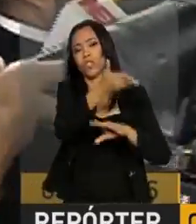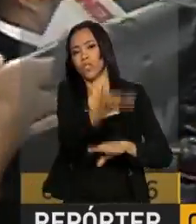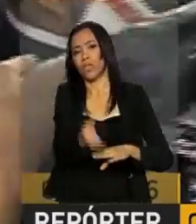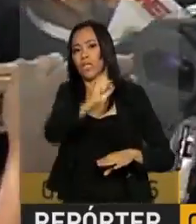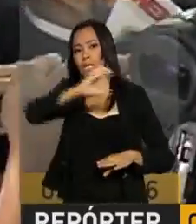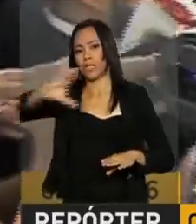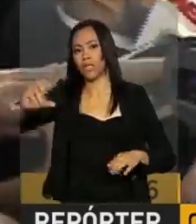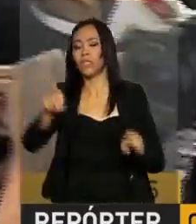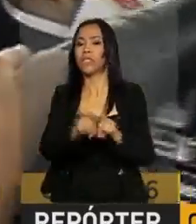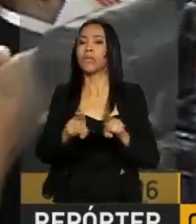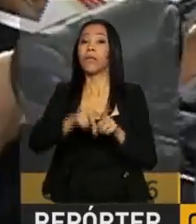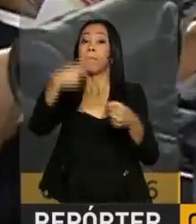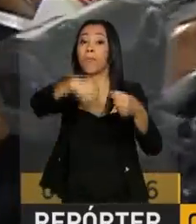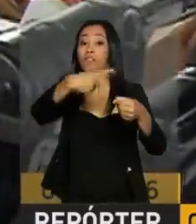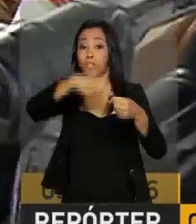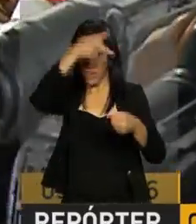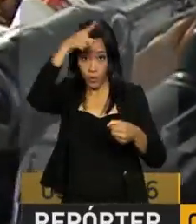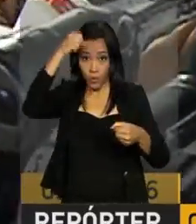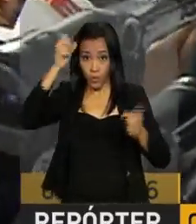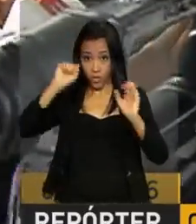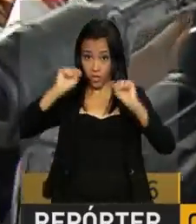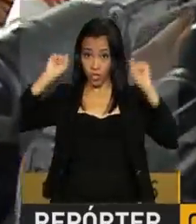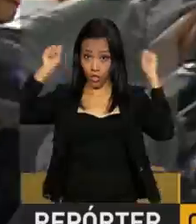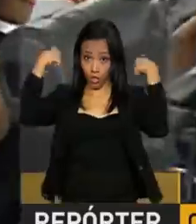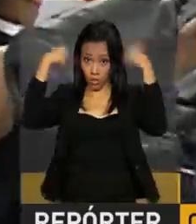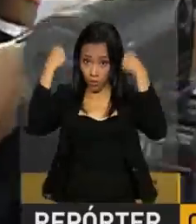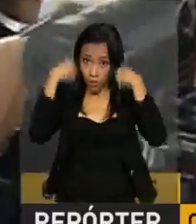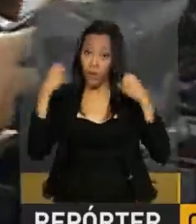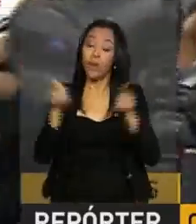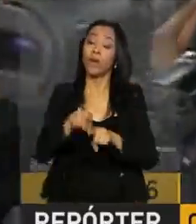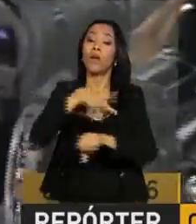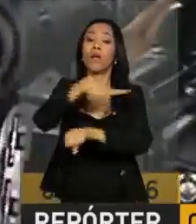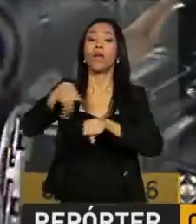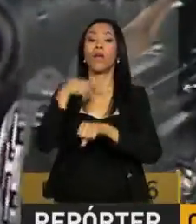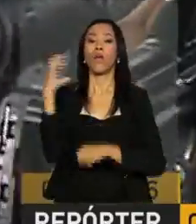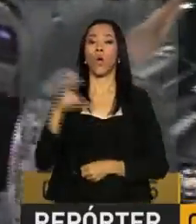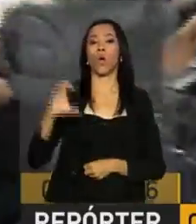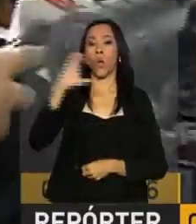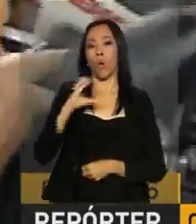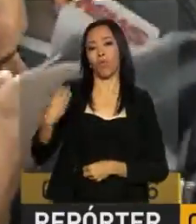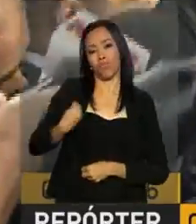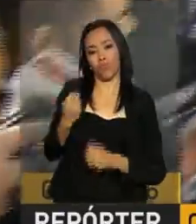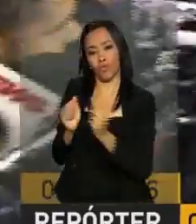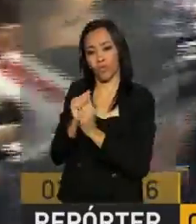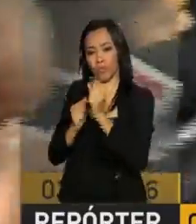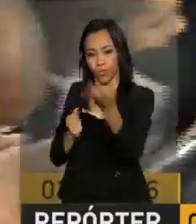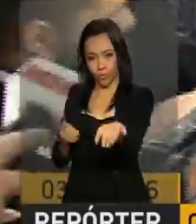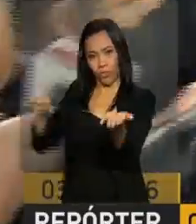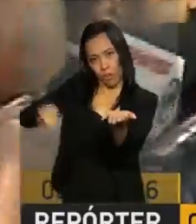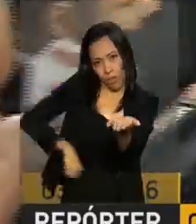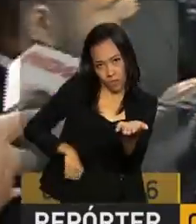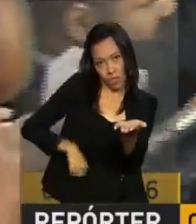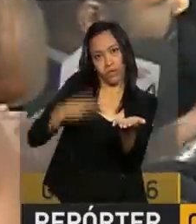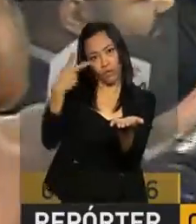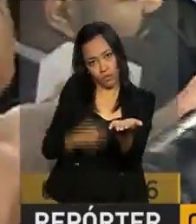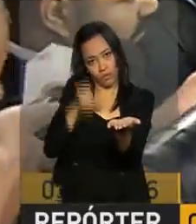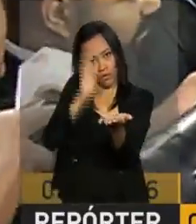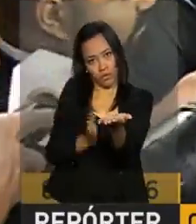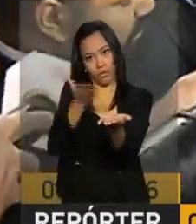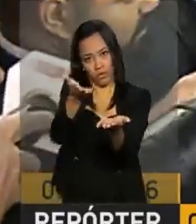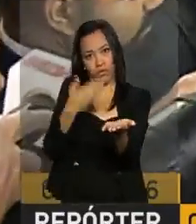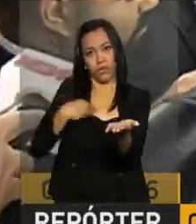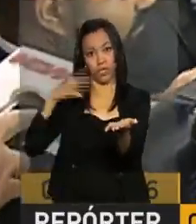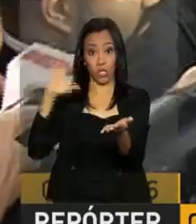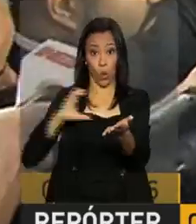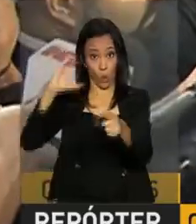de Chapecó e à Colômbia. Estou aqui ao lado do embaixador do Colômbia no Brasil